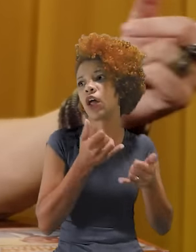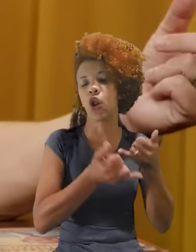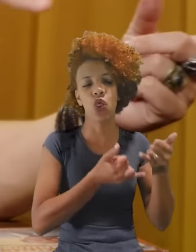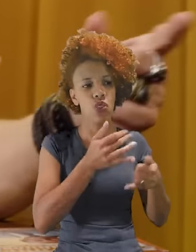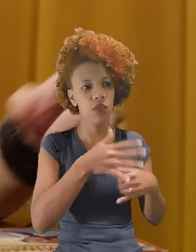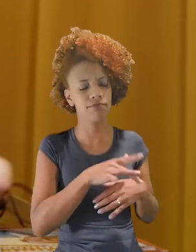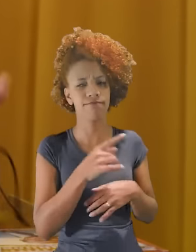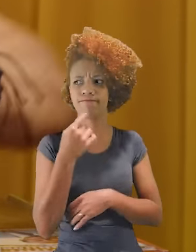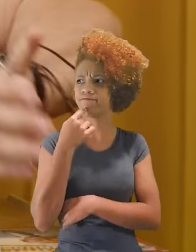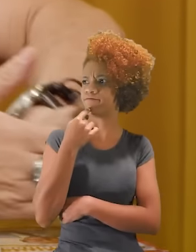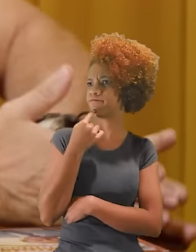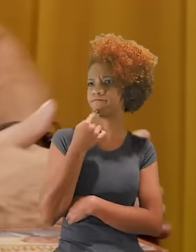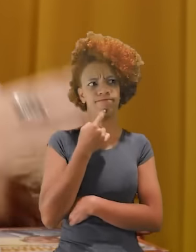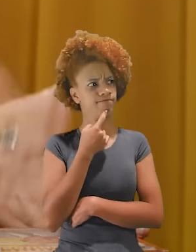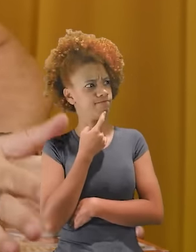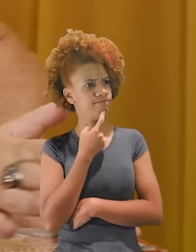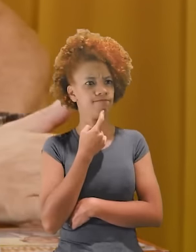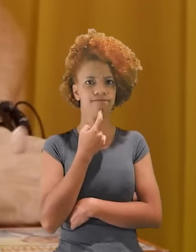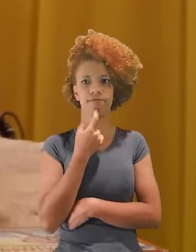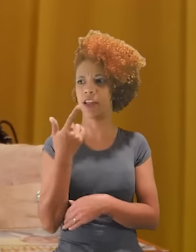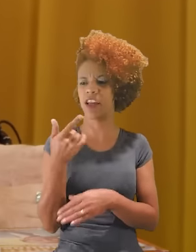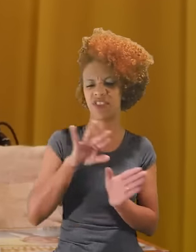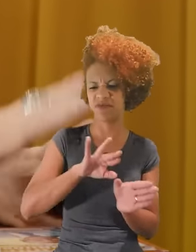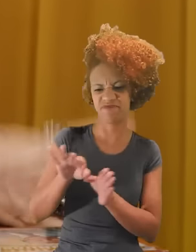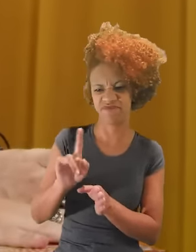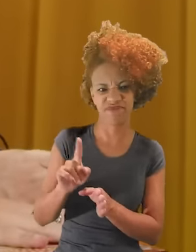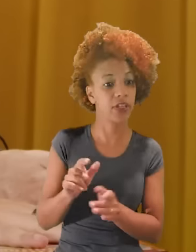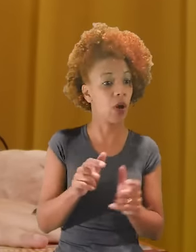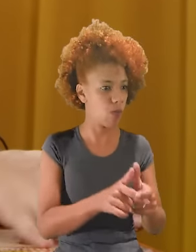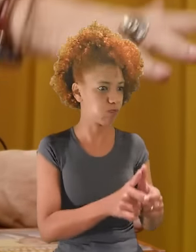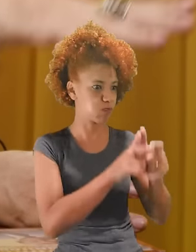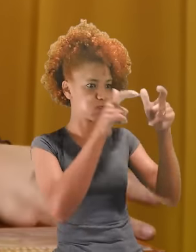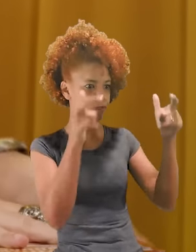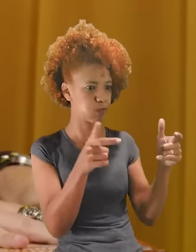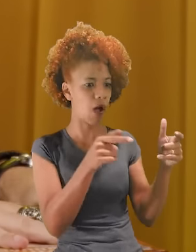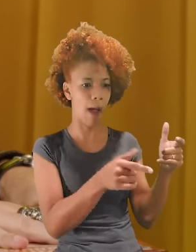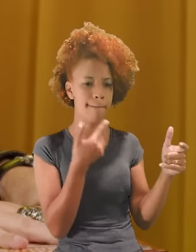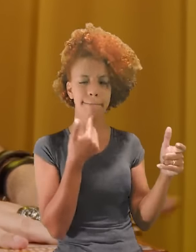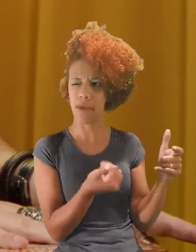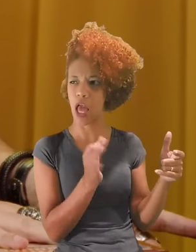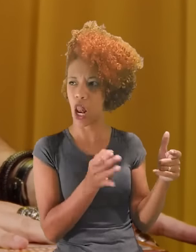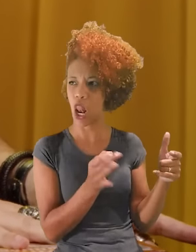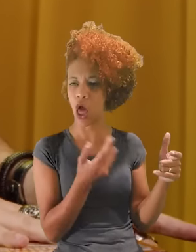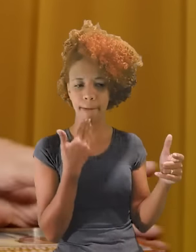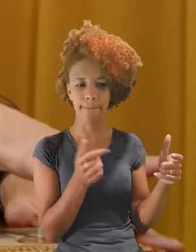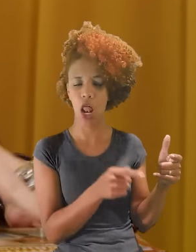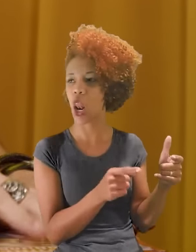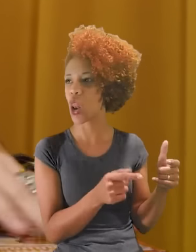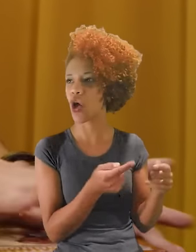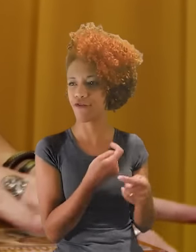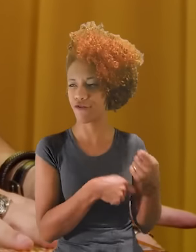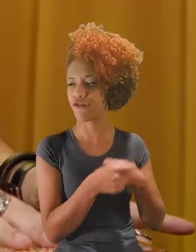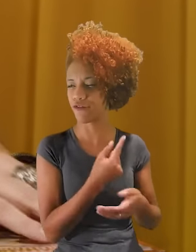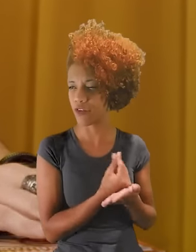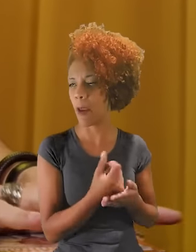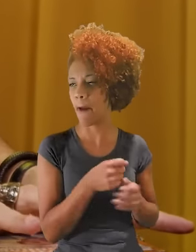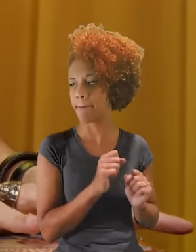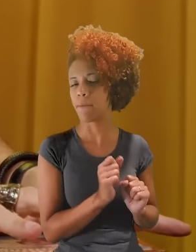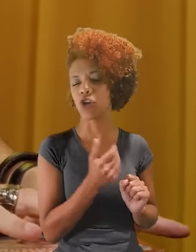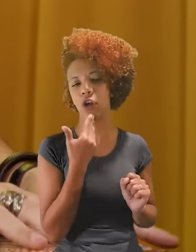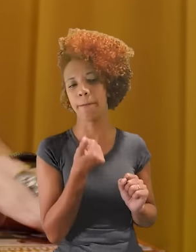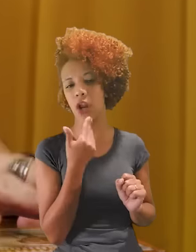do estúdio e tal, ele já simplesmente deixou essa de lado e falou, não, cara, vamos para essa outra que eu acho que dá mais certo, entendeu? Tipo, financeiramente, eu